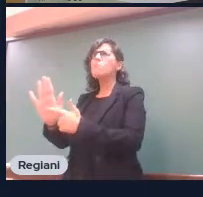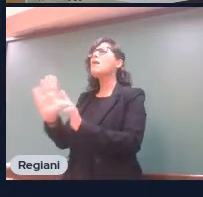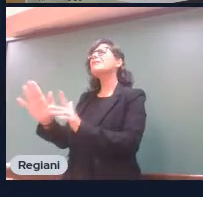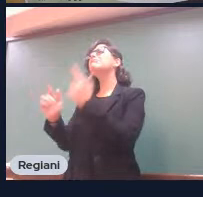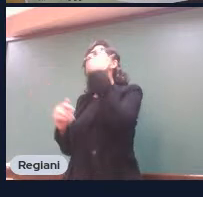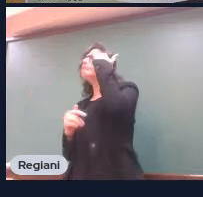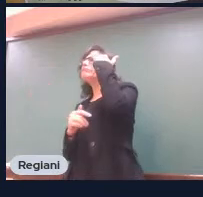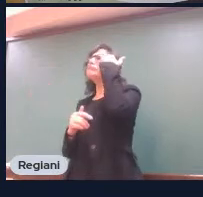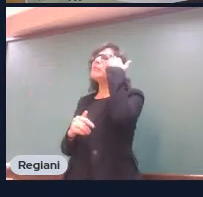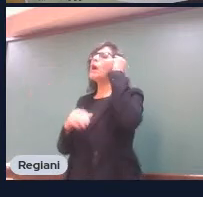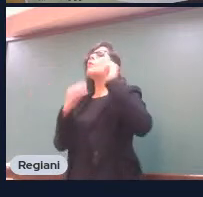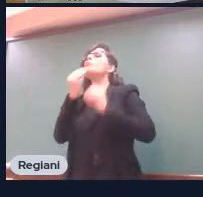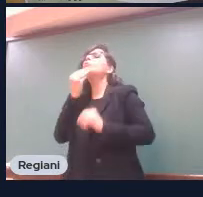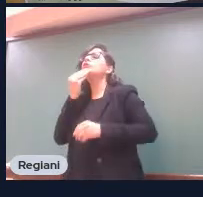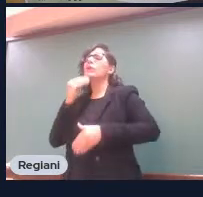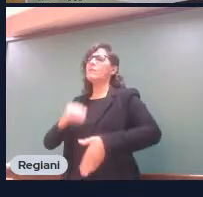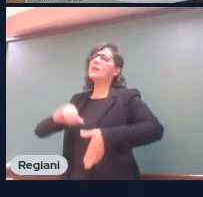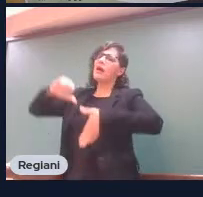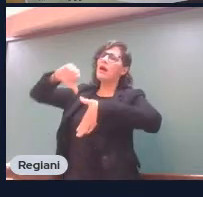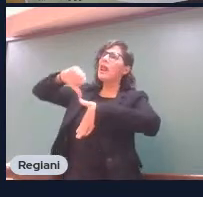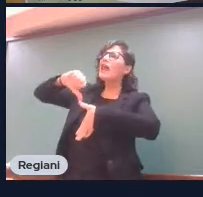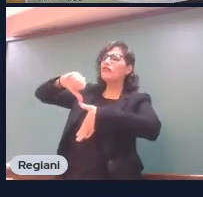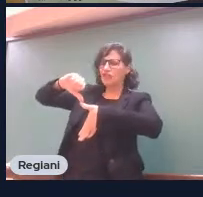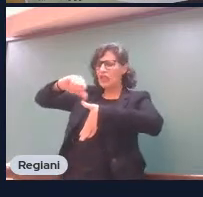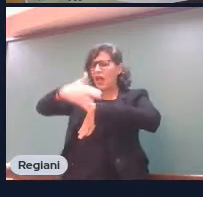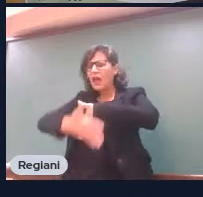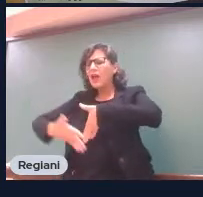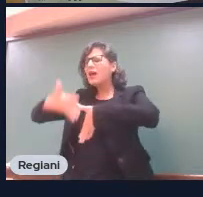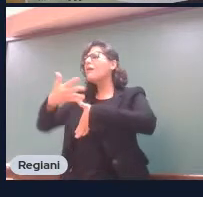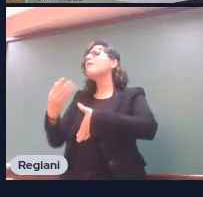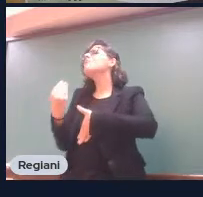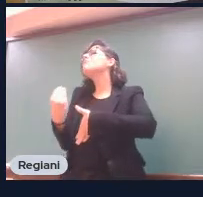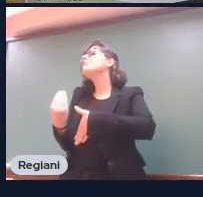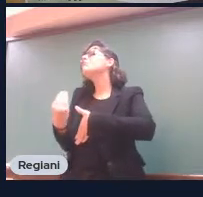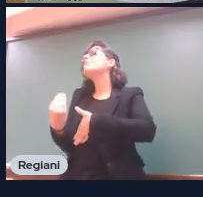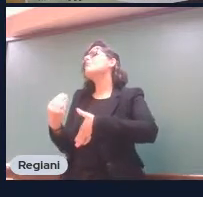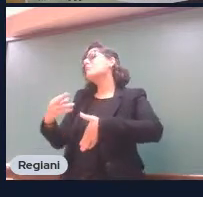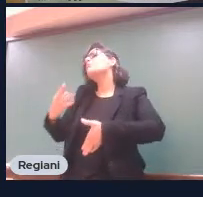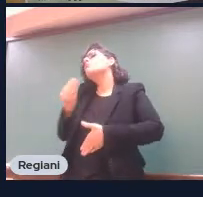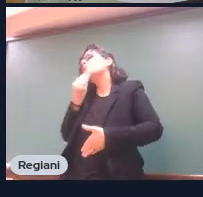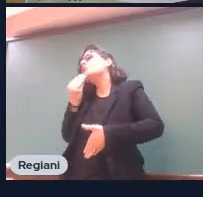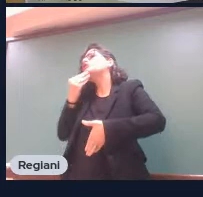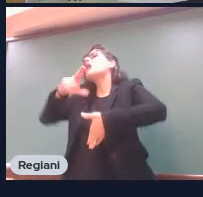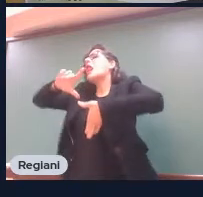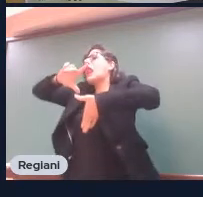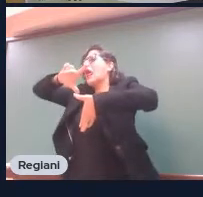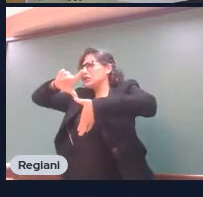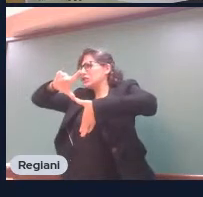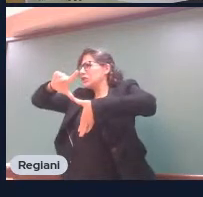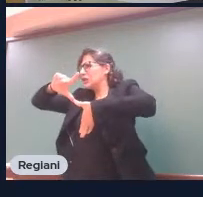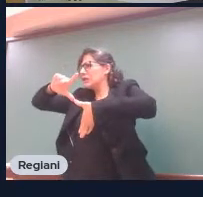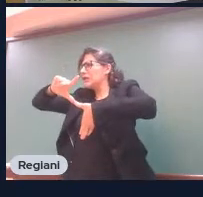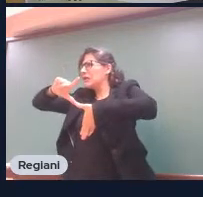por que não Latinlex, não é? Mas numa discussão, numa reunião ampla, que tinha